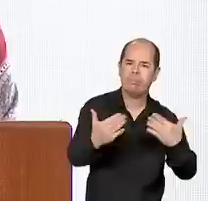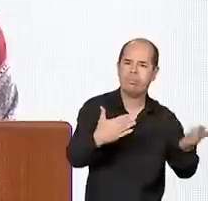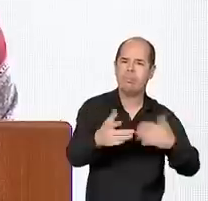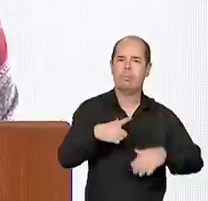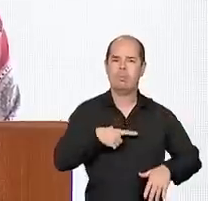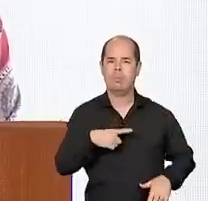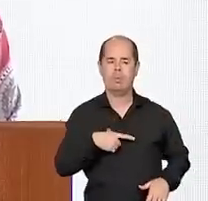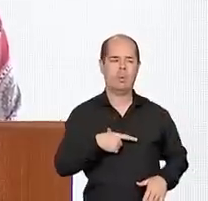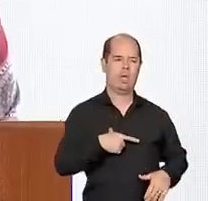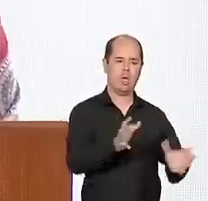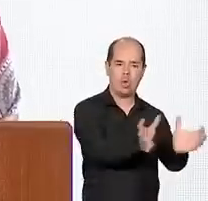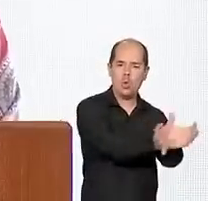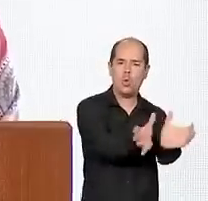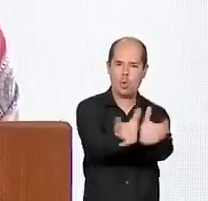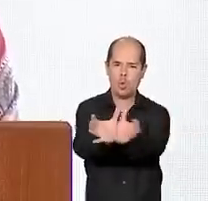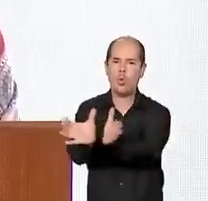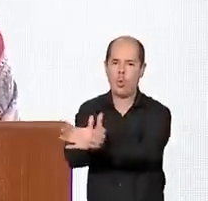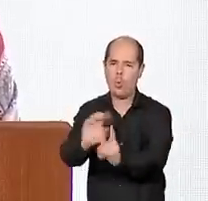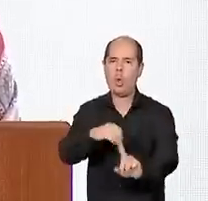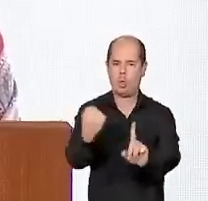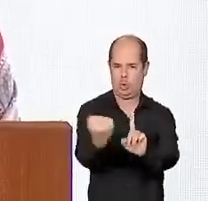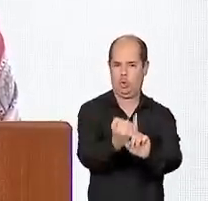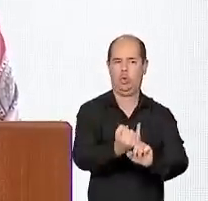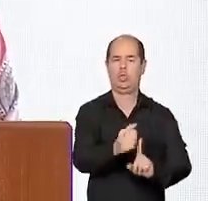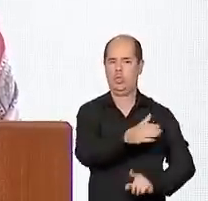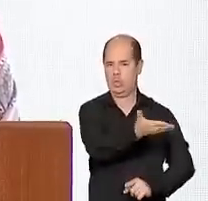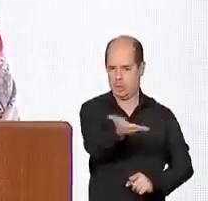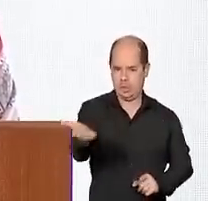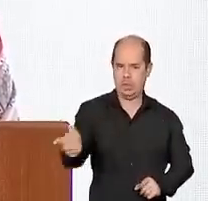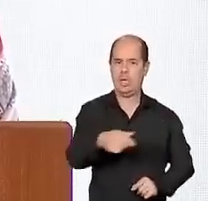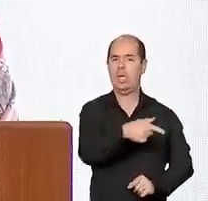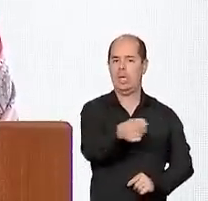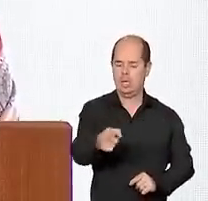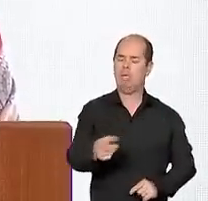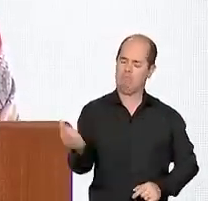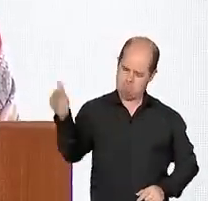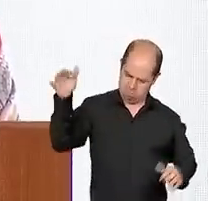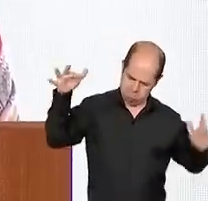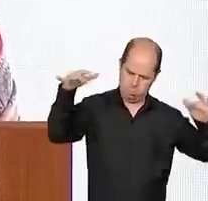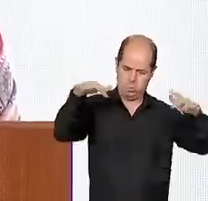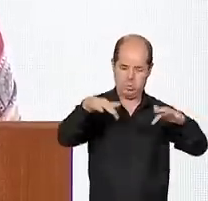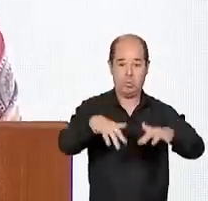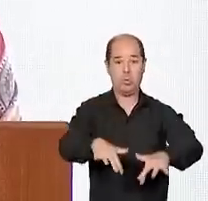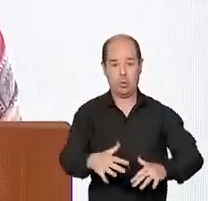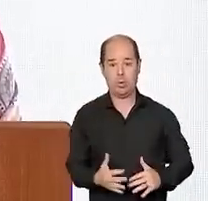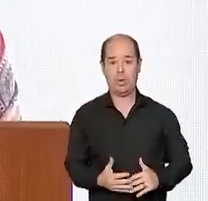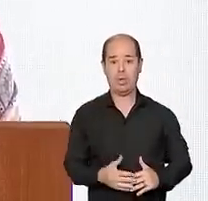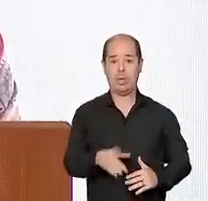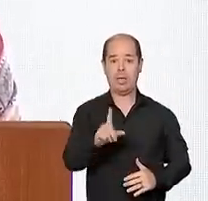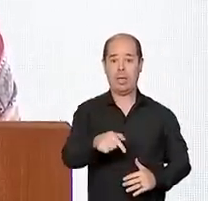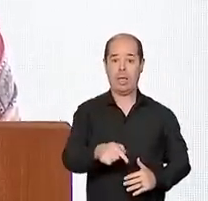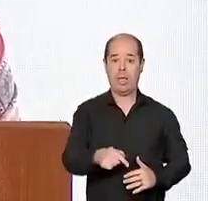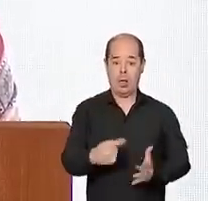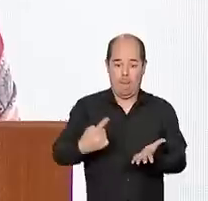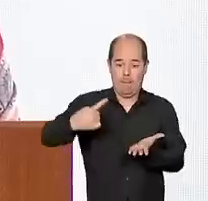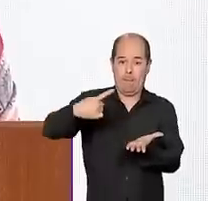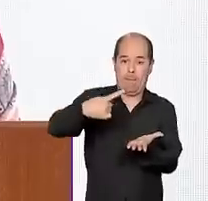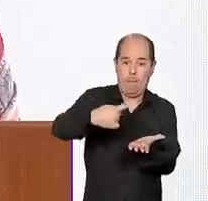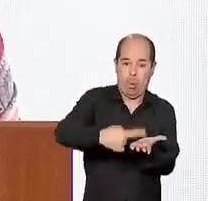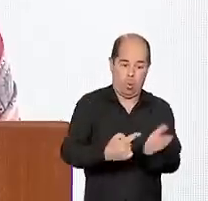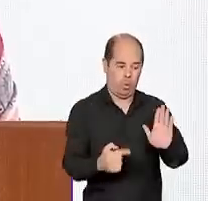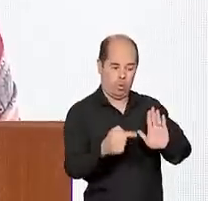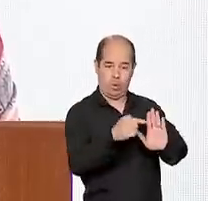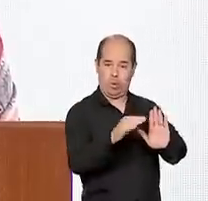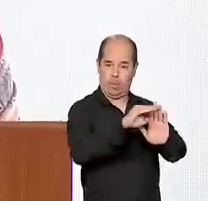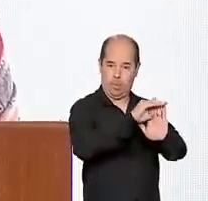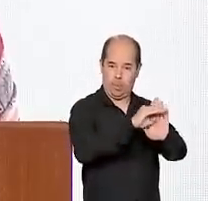movimentos sociais, com ampla participação da sociedade. que definiu como uma das suas